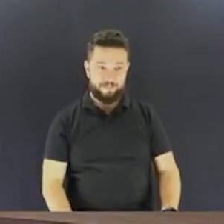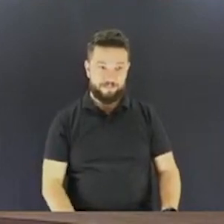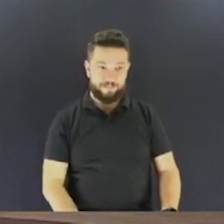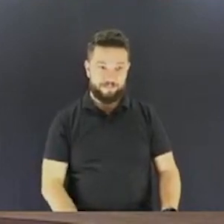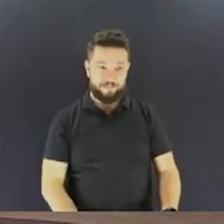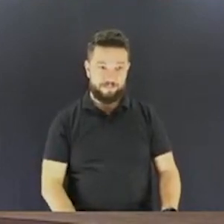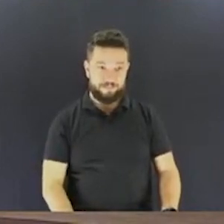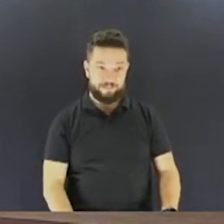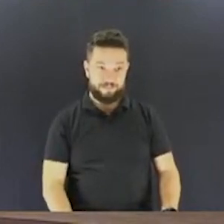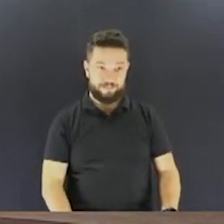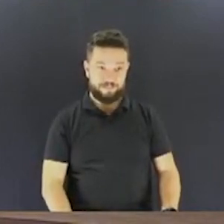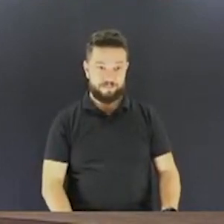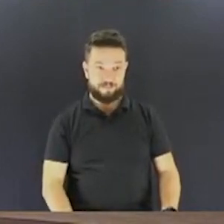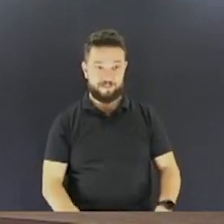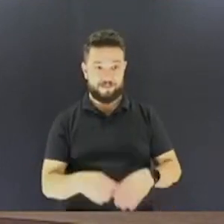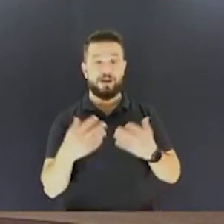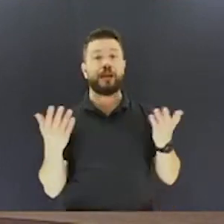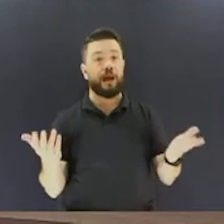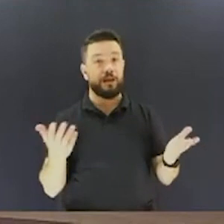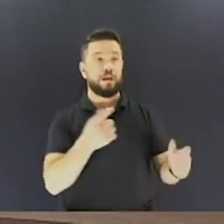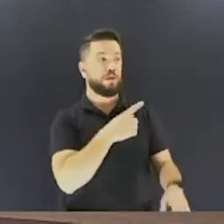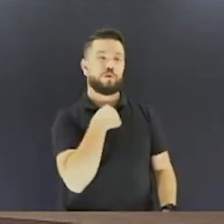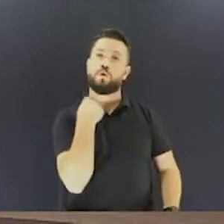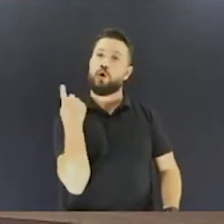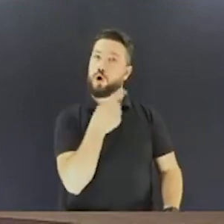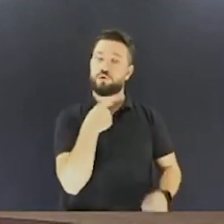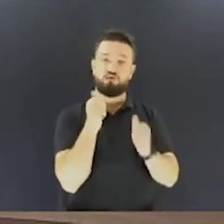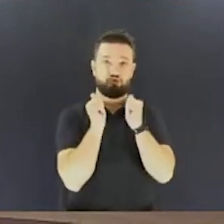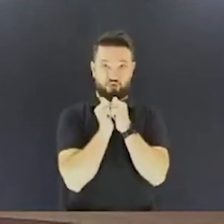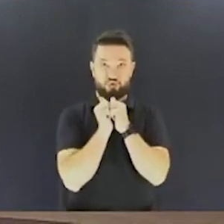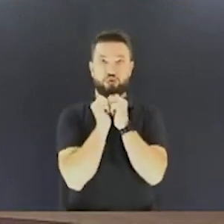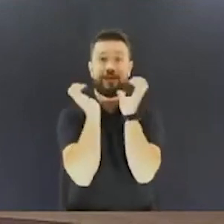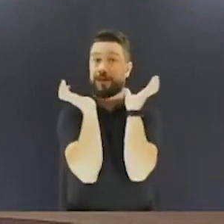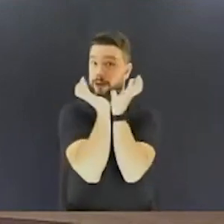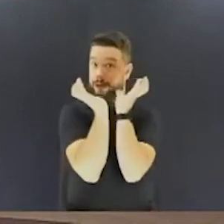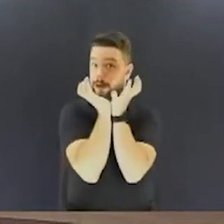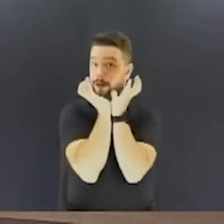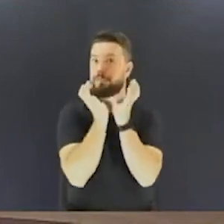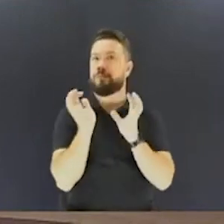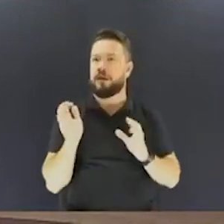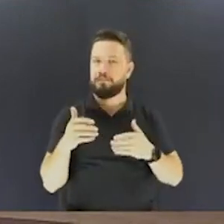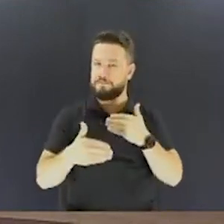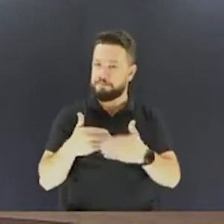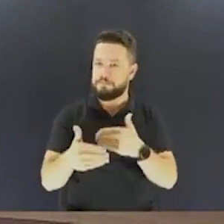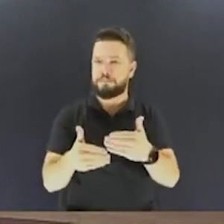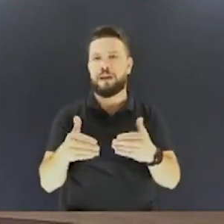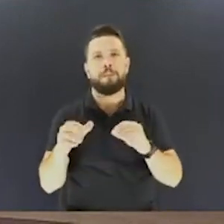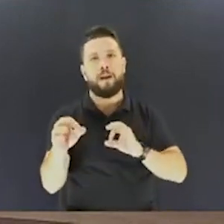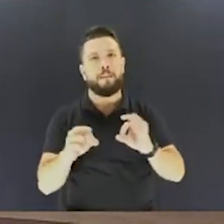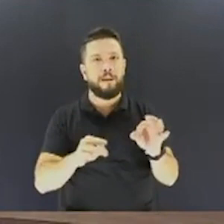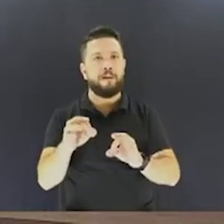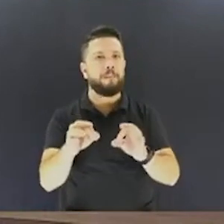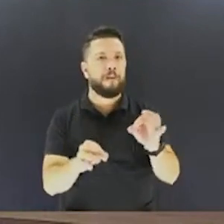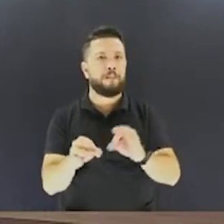aí nós trabalhamos com nossas equipes, e aí no plenário contamos com o apoio da pluralidade dos